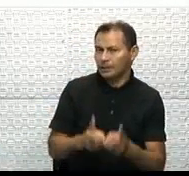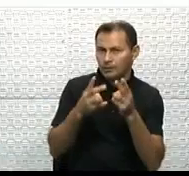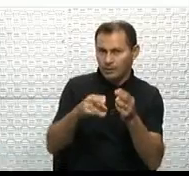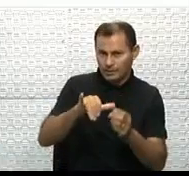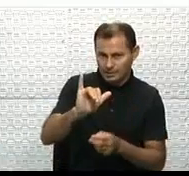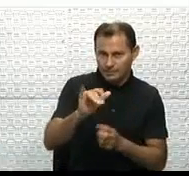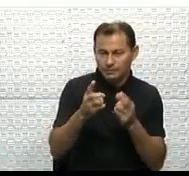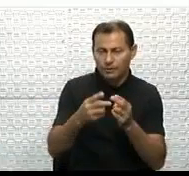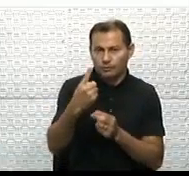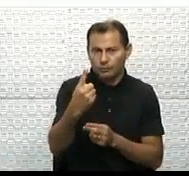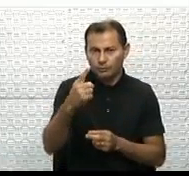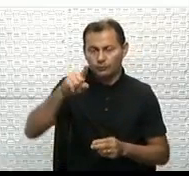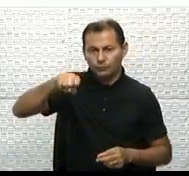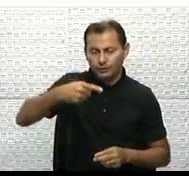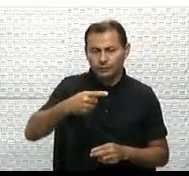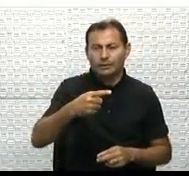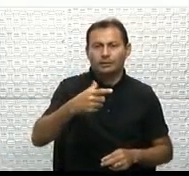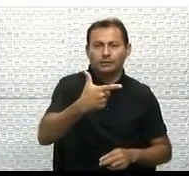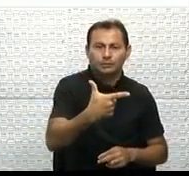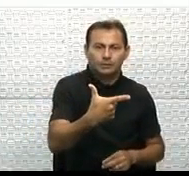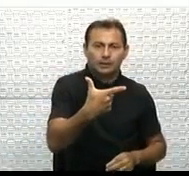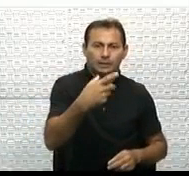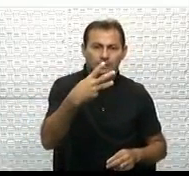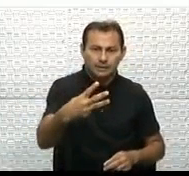igual a